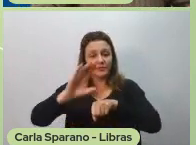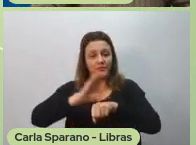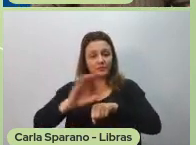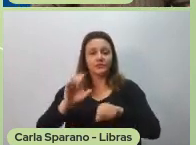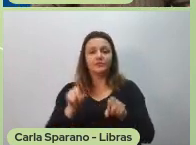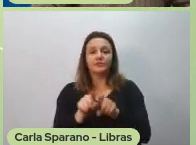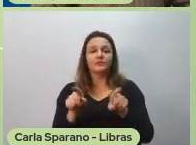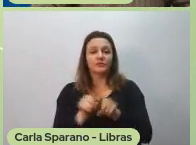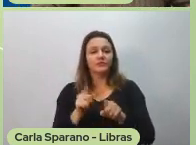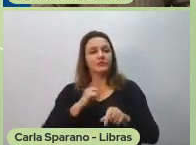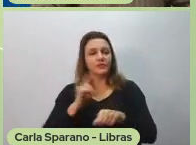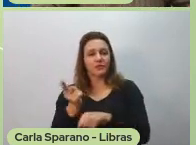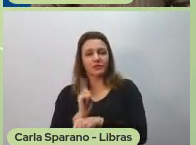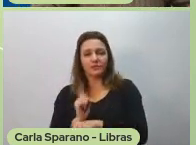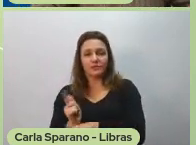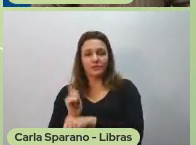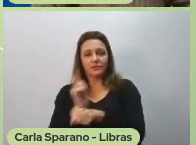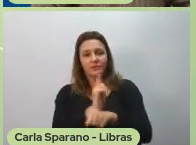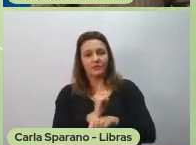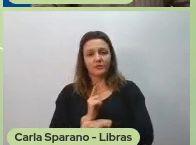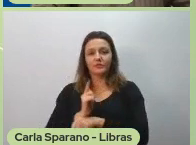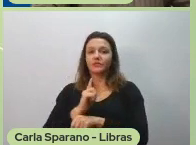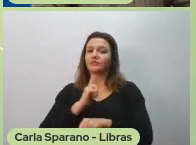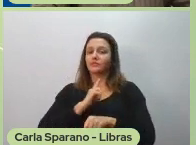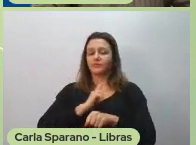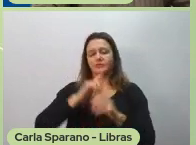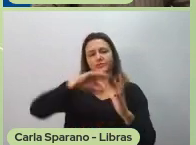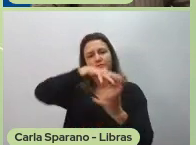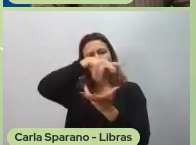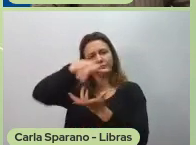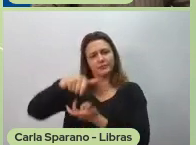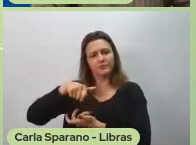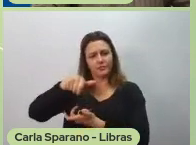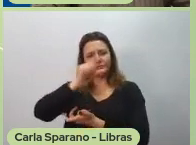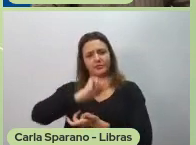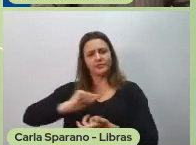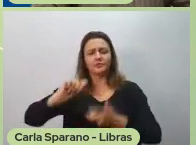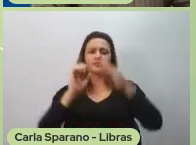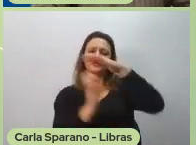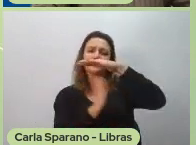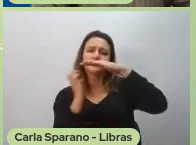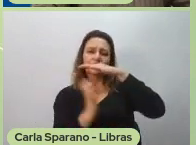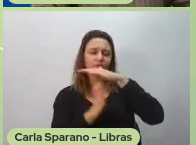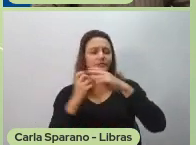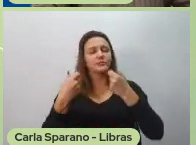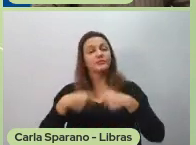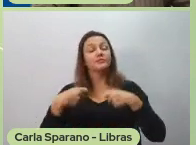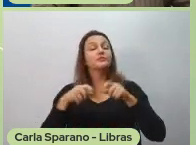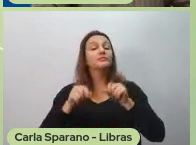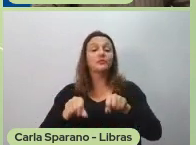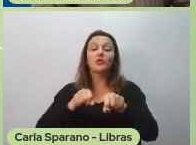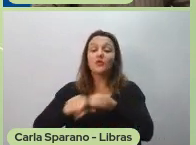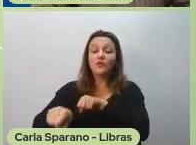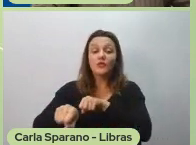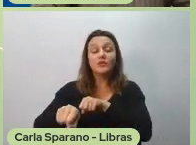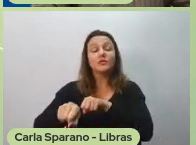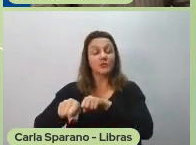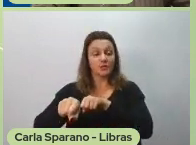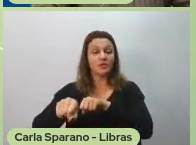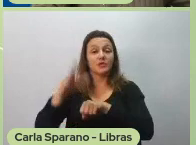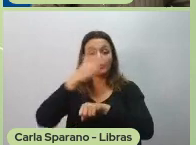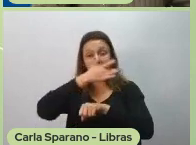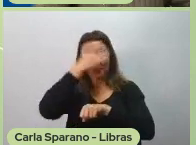de gestores de multinacionais. É o seguinte: precisa fazer a formação da pessoa